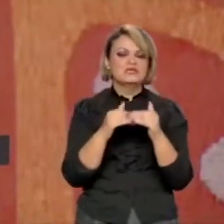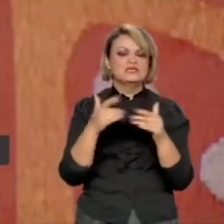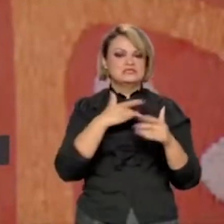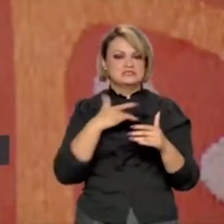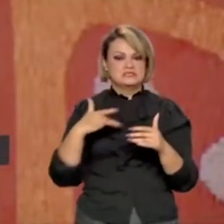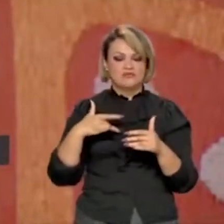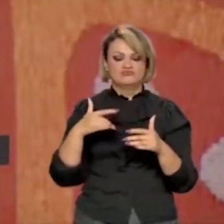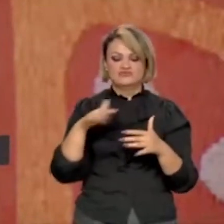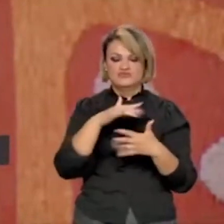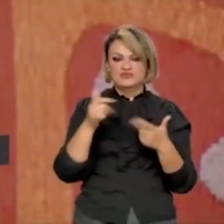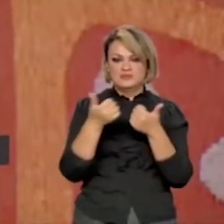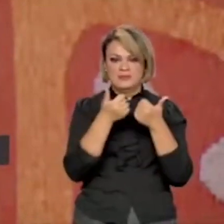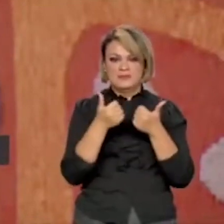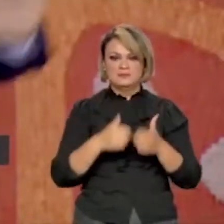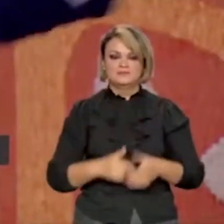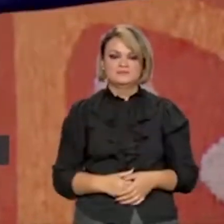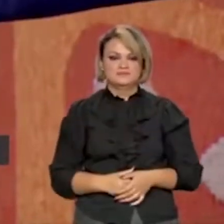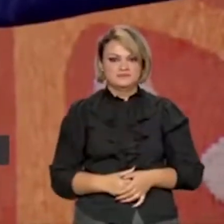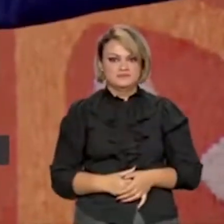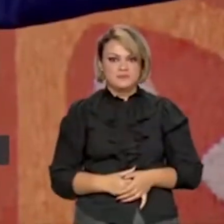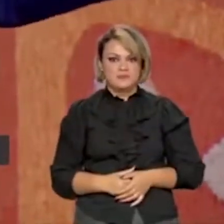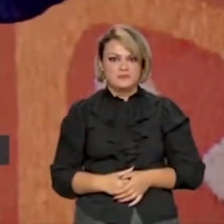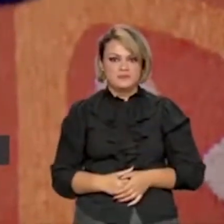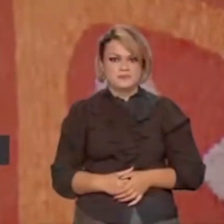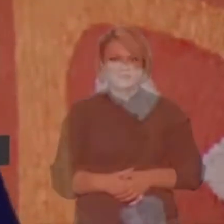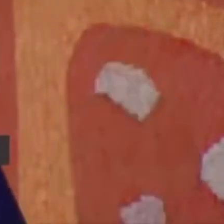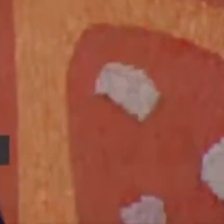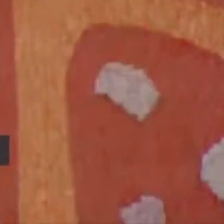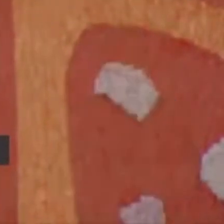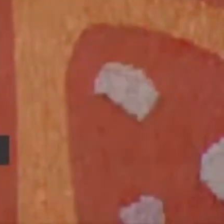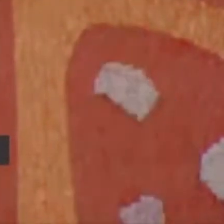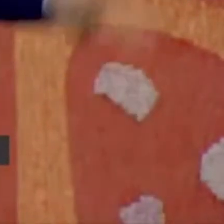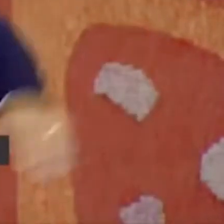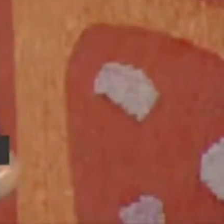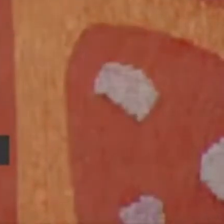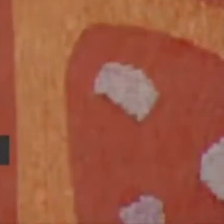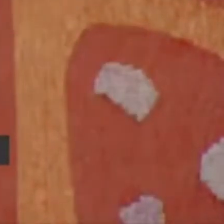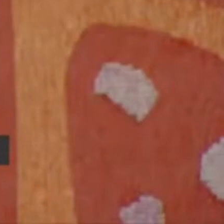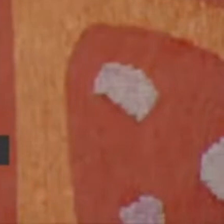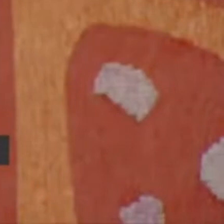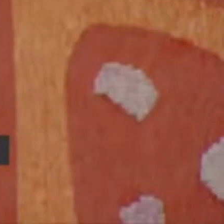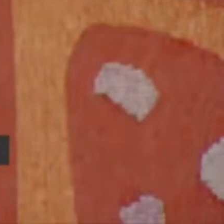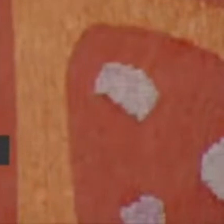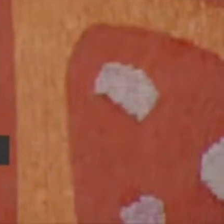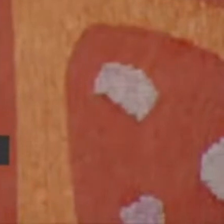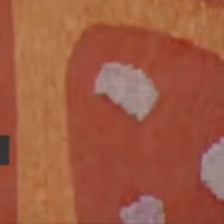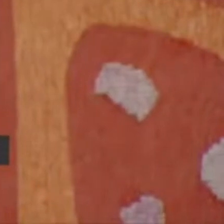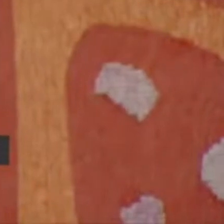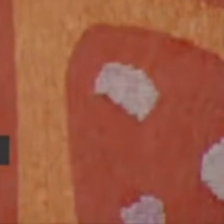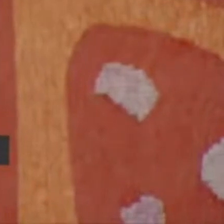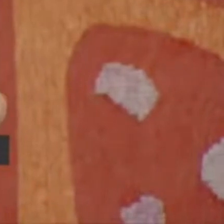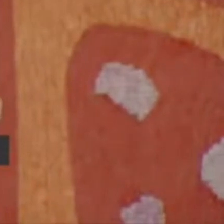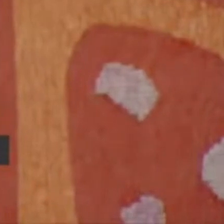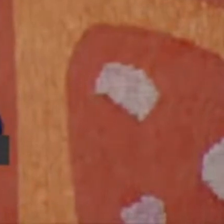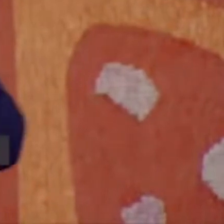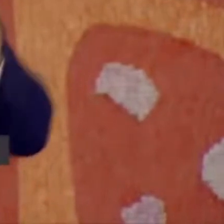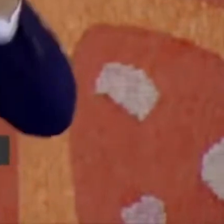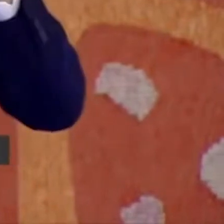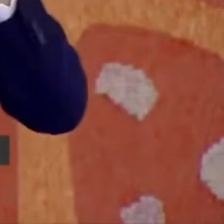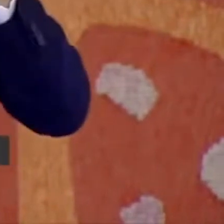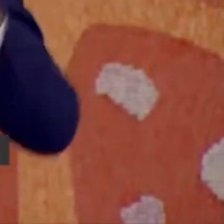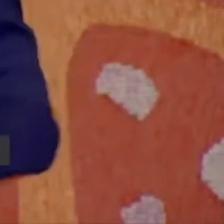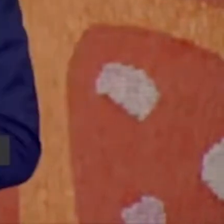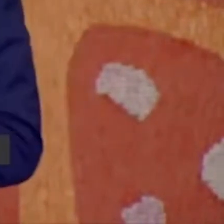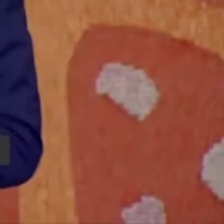das contas públicas Brasil teve períodos onde cresceu muito mas aprofundou a desigualdade teve períodos